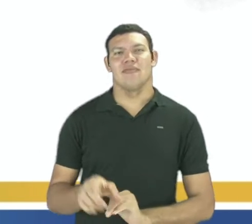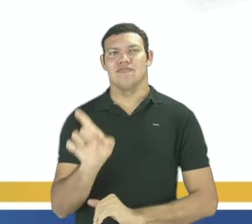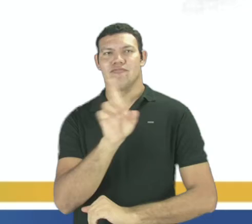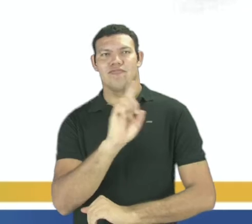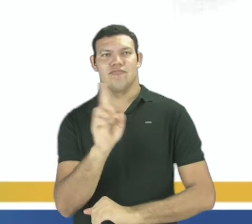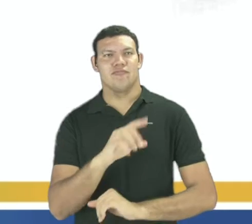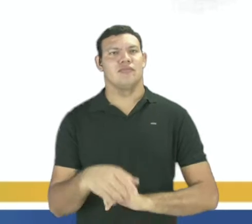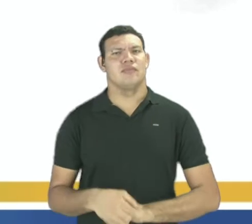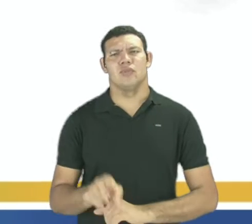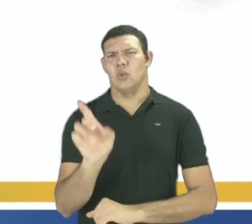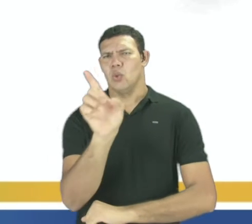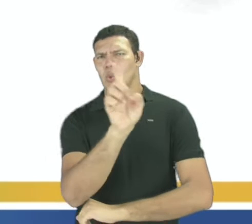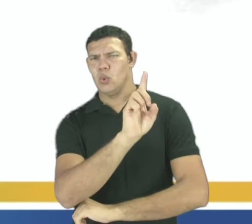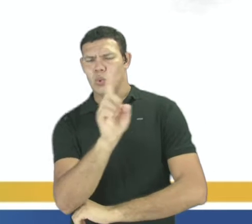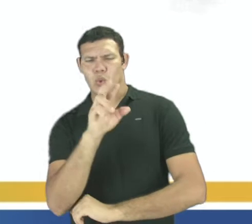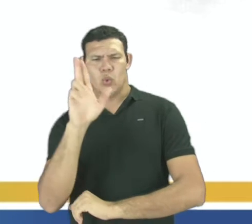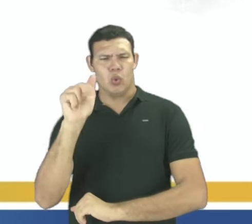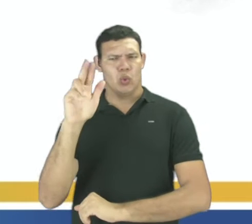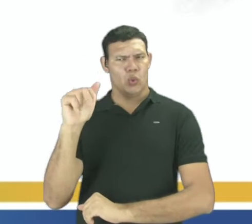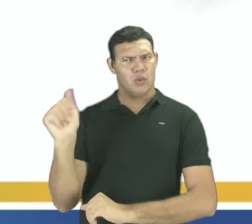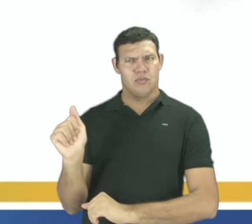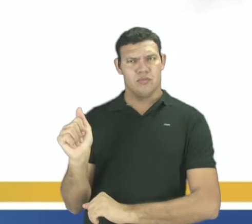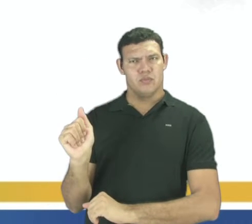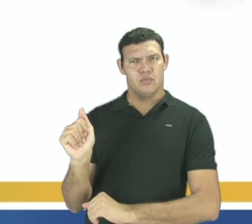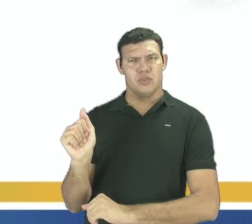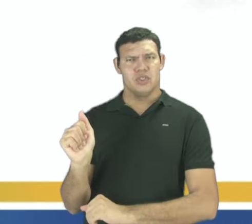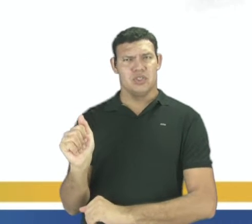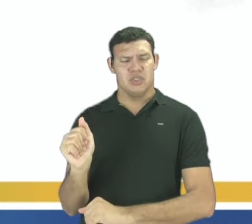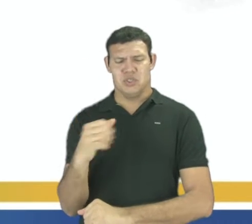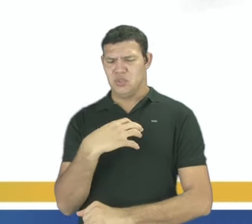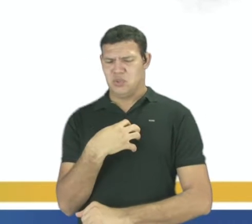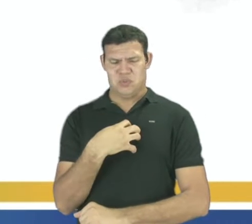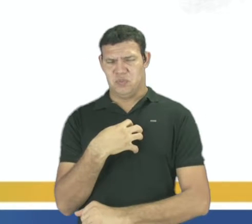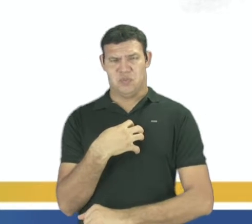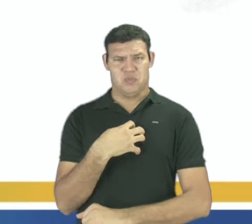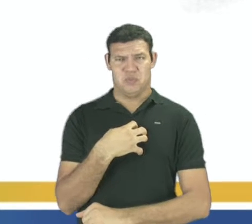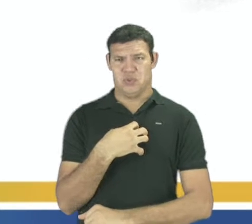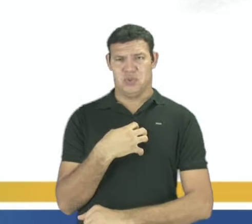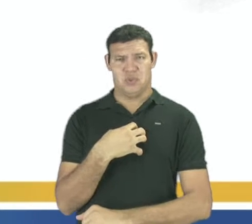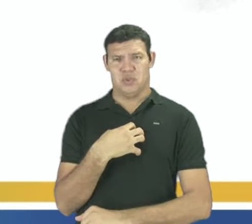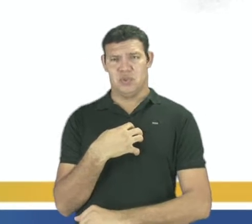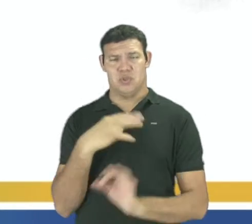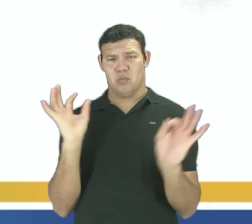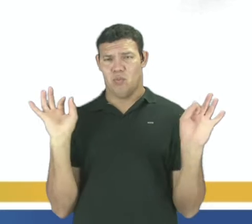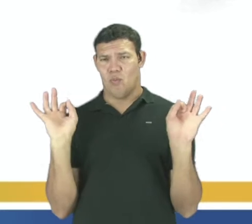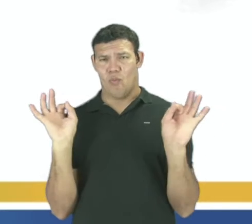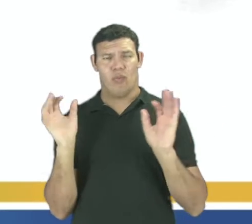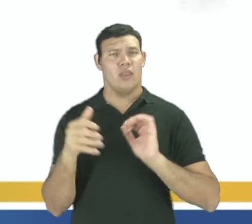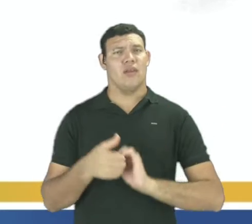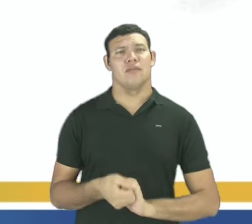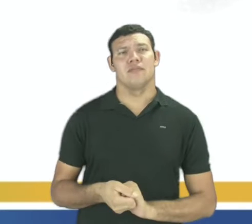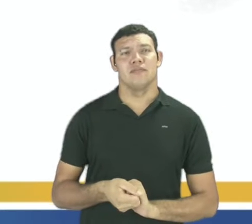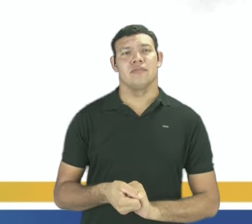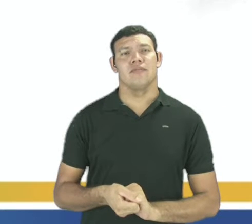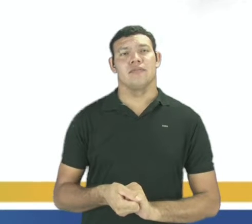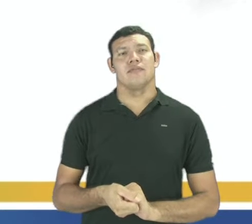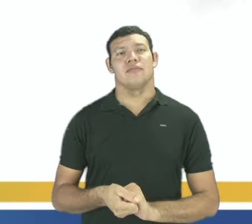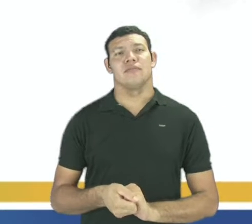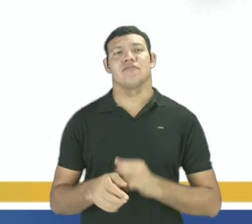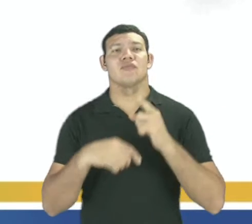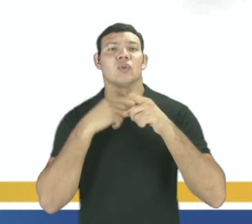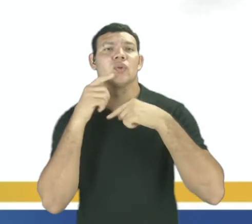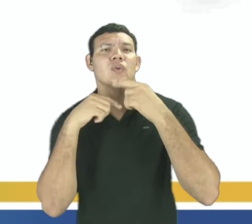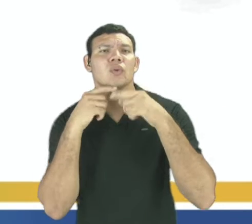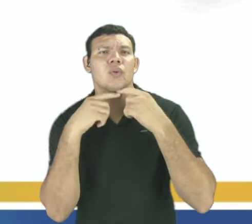não, nem, nunca, jamais, de modo algum, de forma nenhuma, tampouco, de jeito nenhum. E de